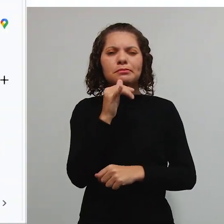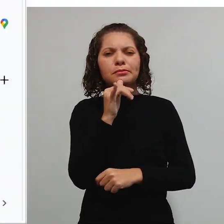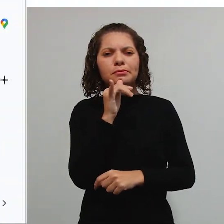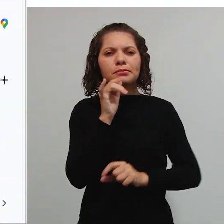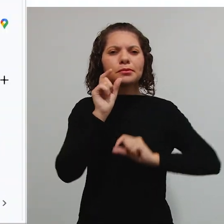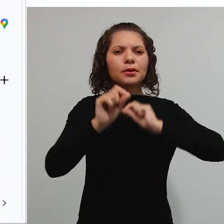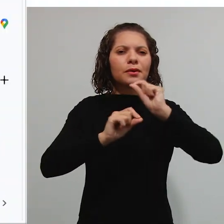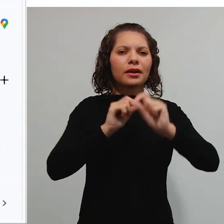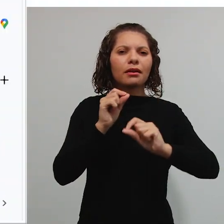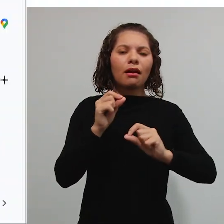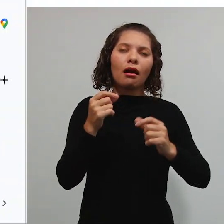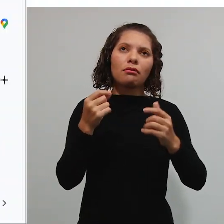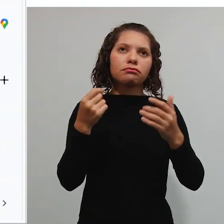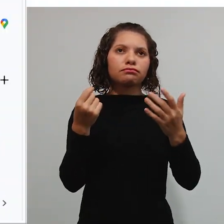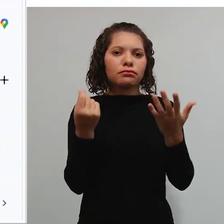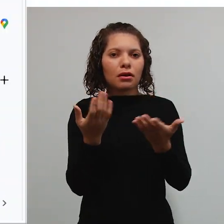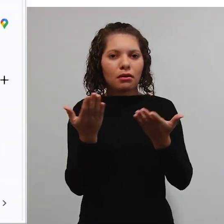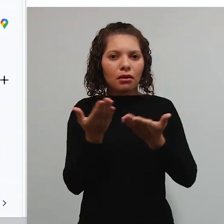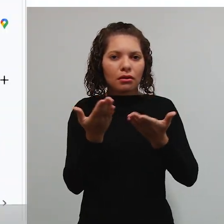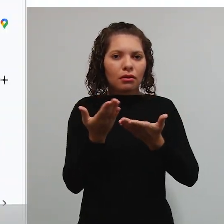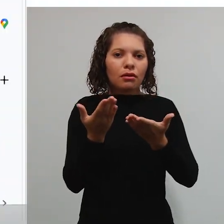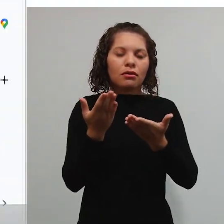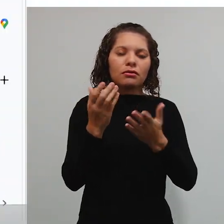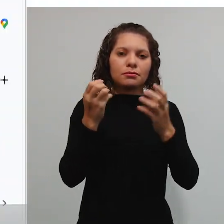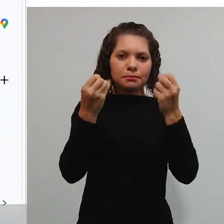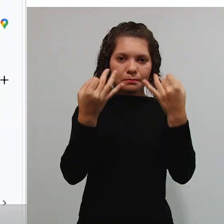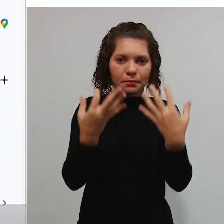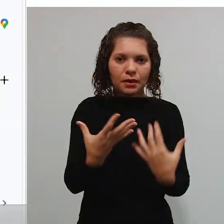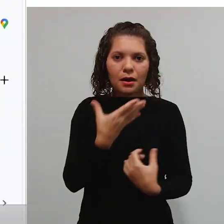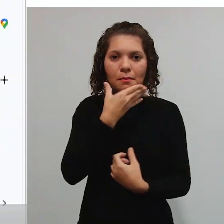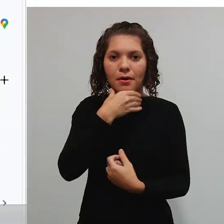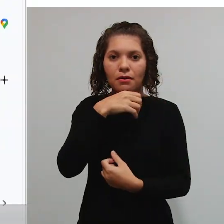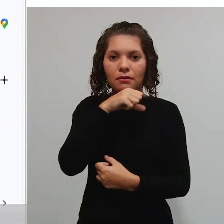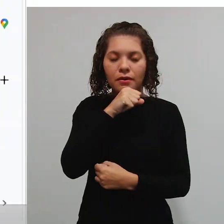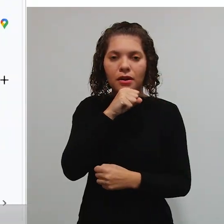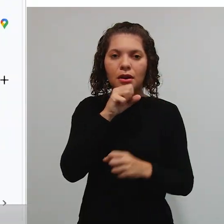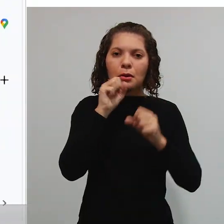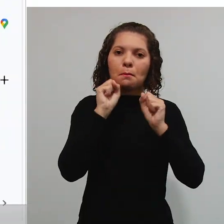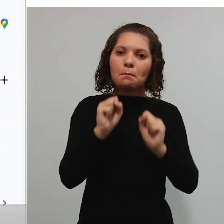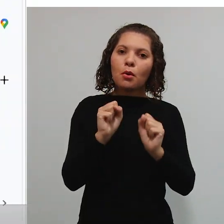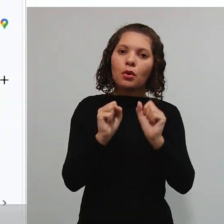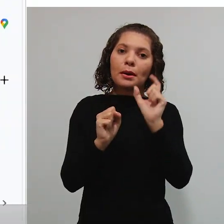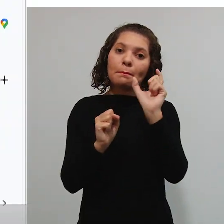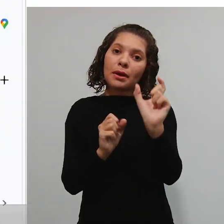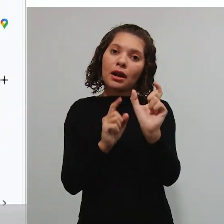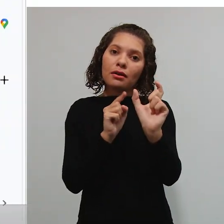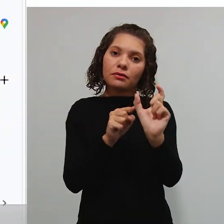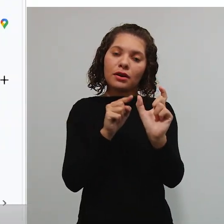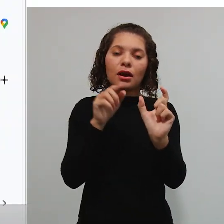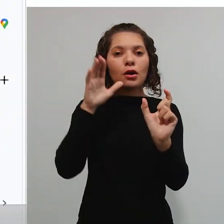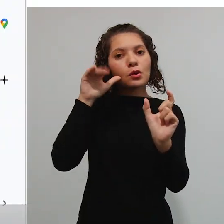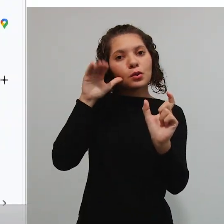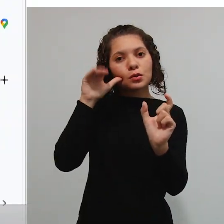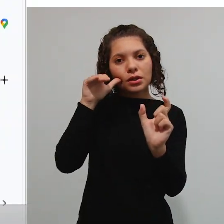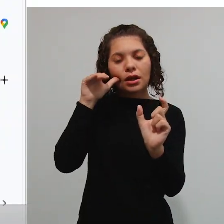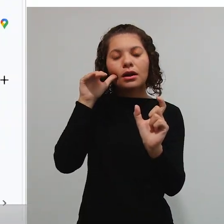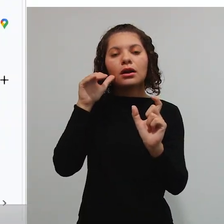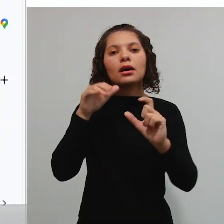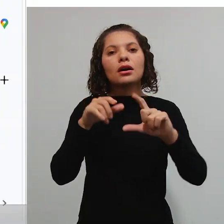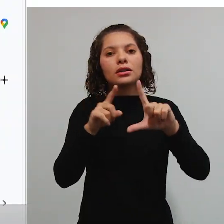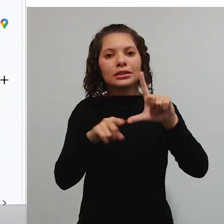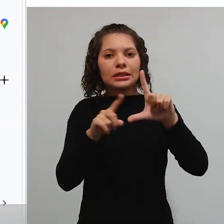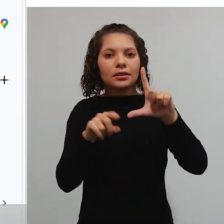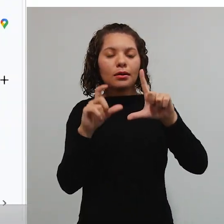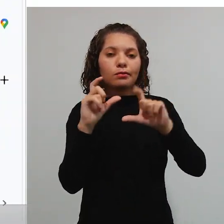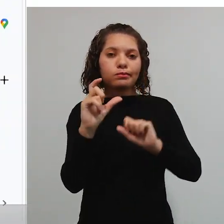se a gente for falar sobre o Paulinho Freire, pode ser sobre curiosidade, né? Letra maiúscula, né? Sempre a primeira